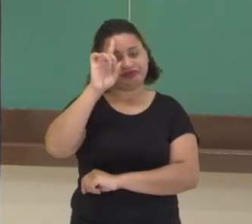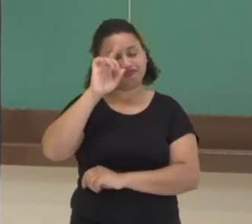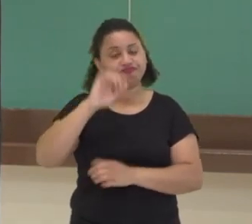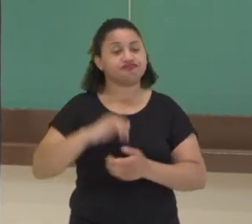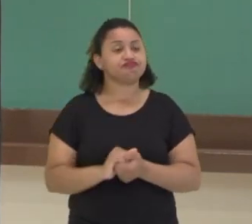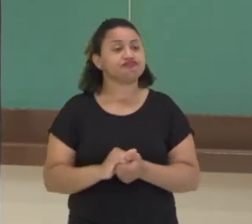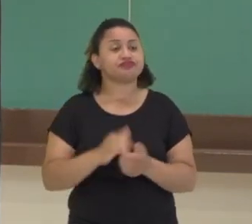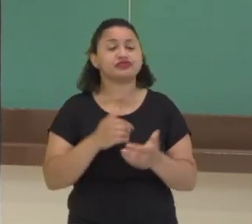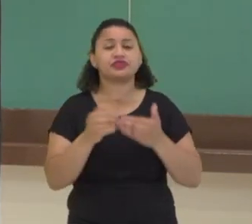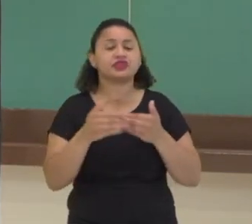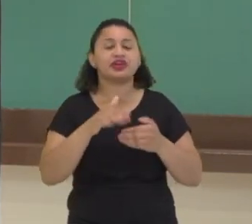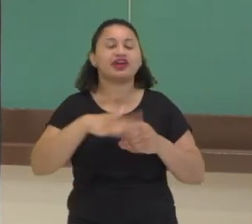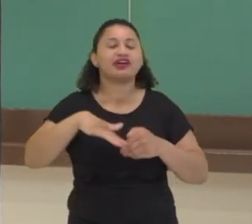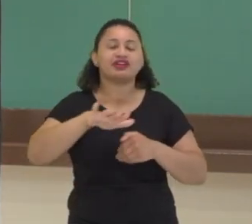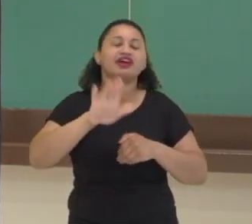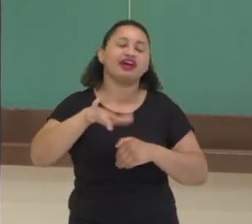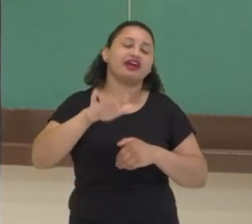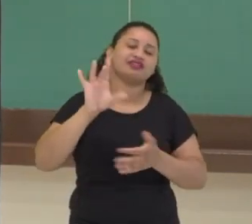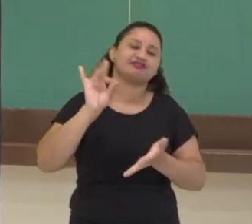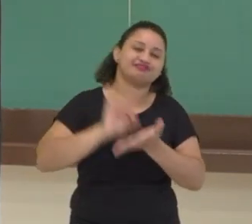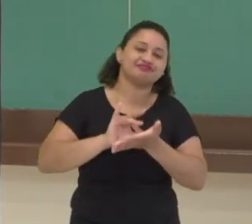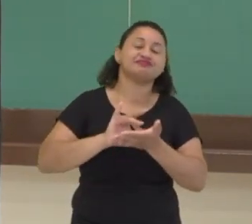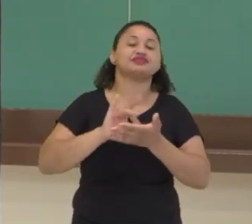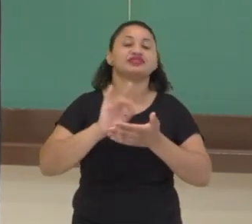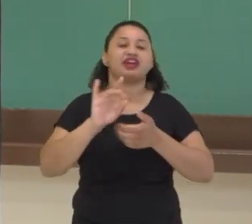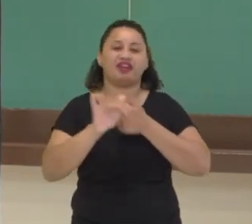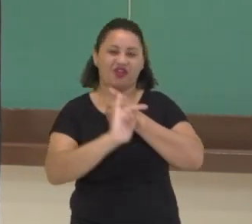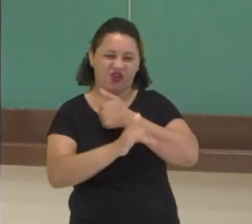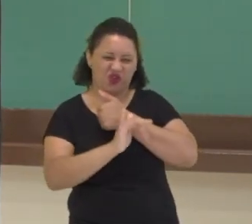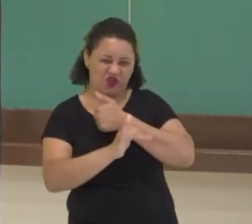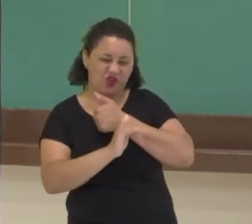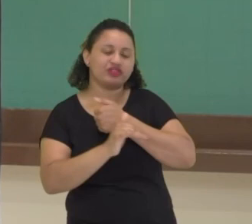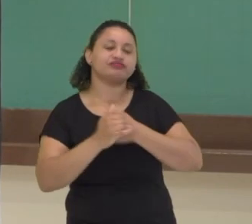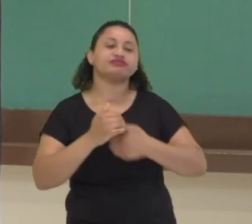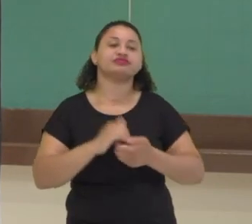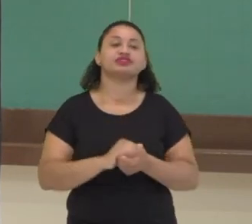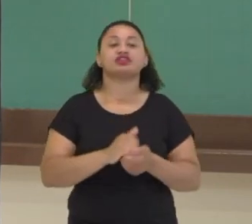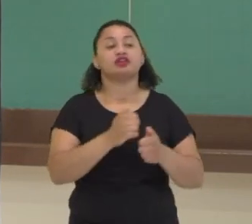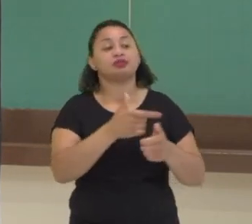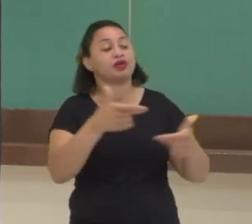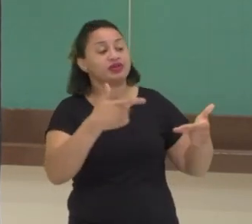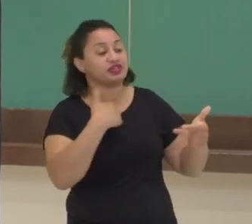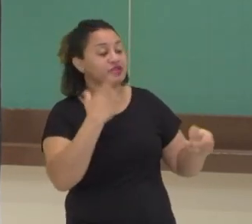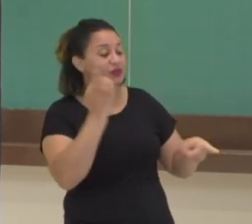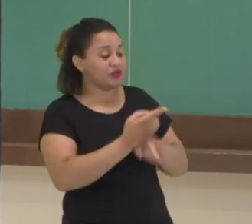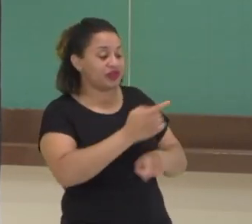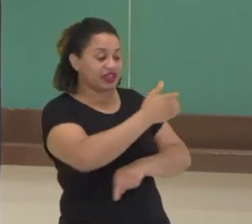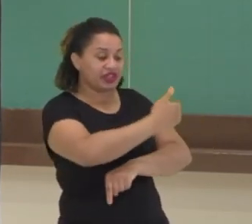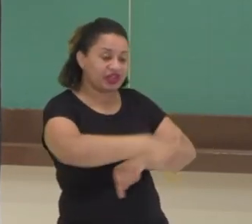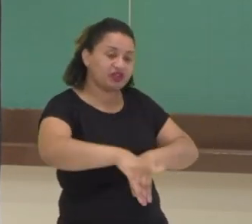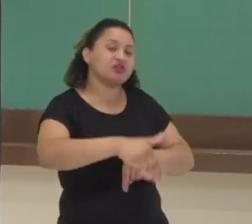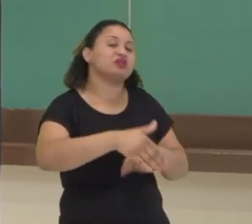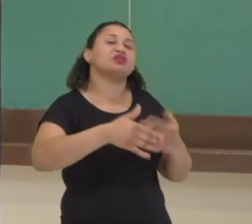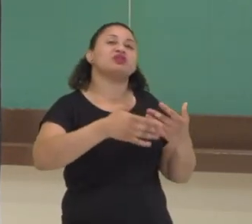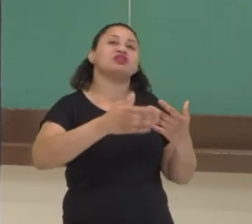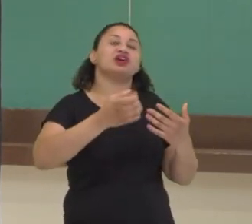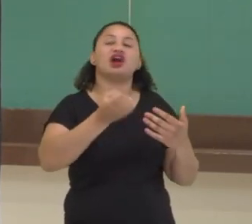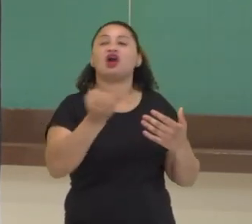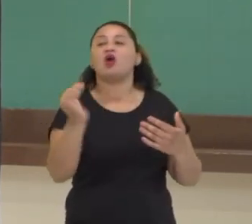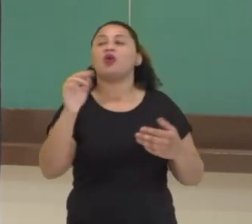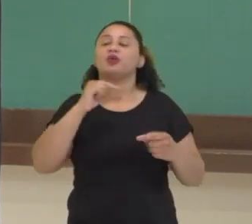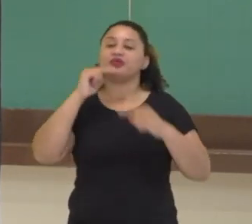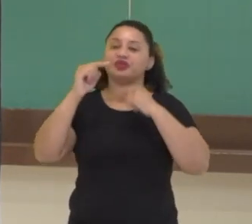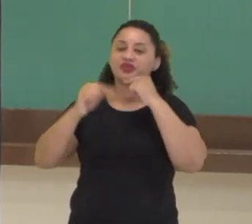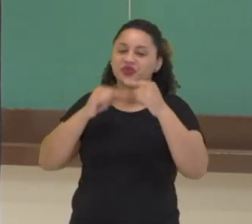é motivo, né, para uma crônica. Uma carteira que eu achei na rua, uma dúvida sobre